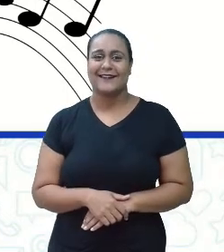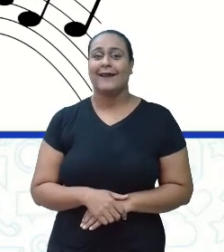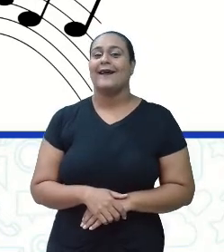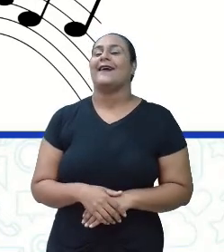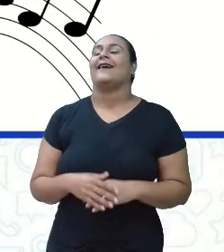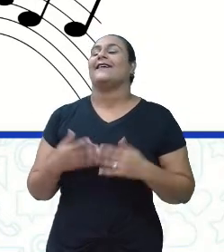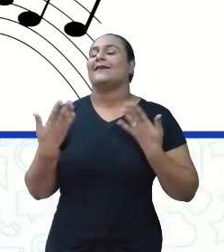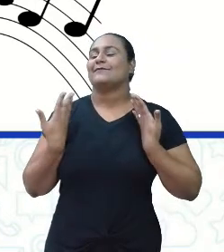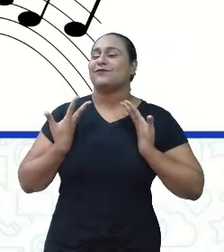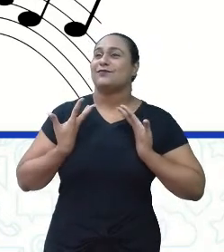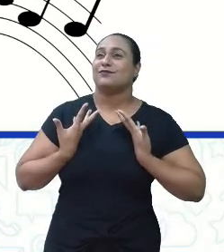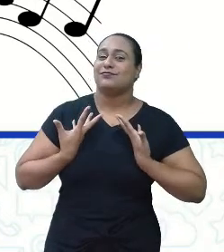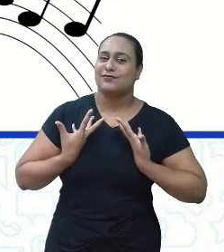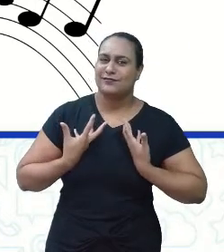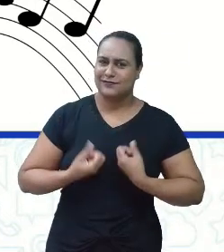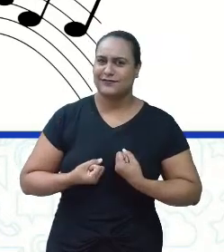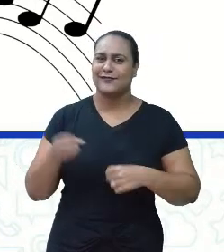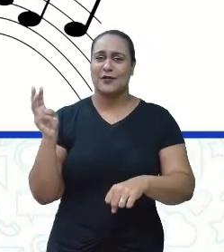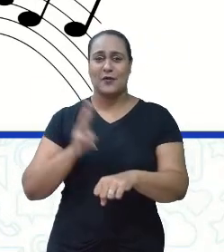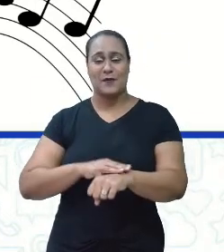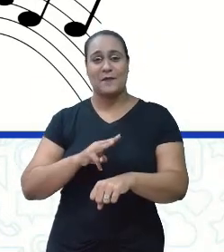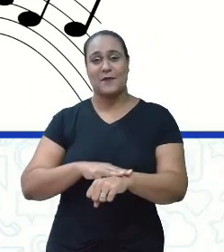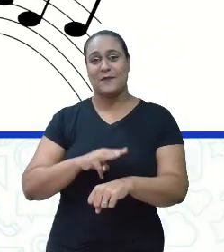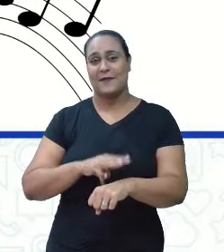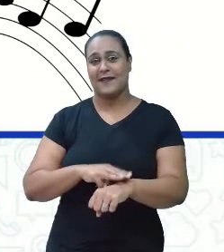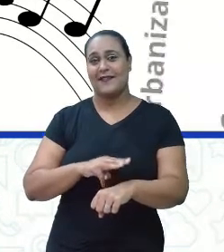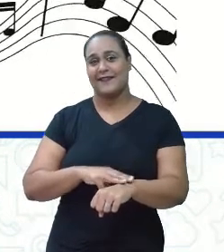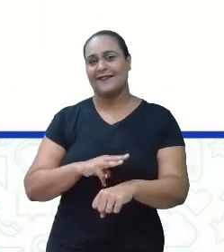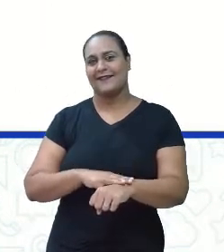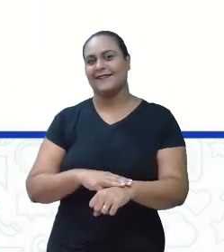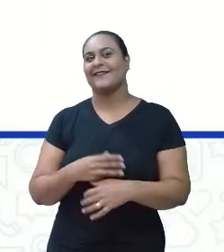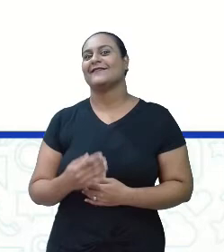Passamos aqui agora para o momento de